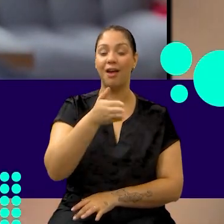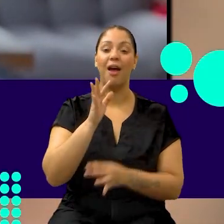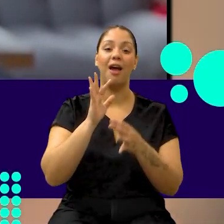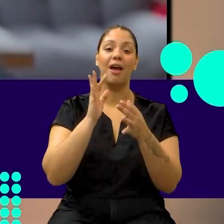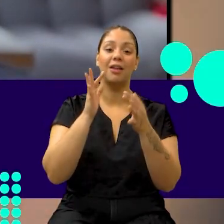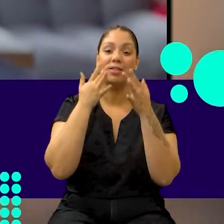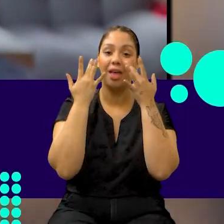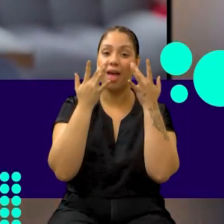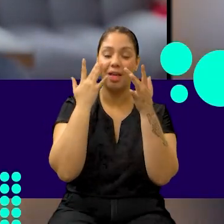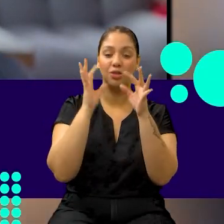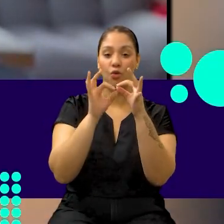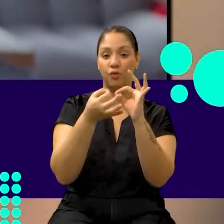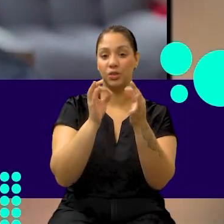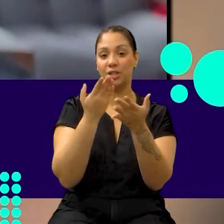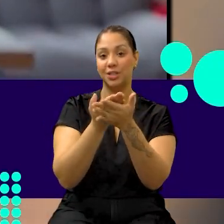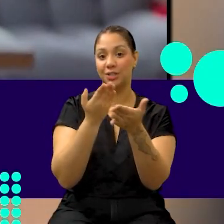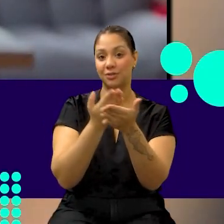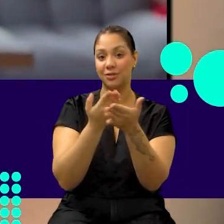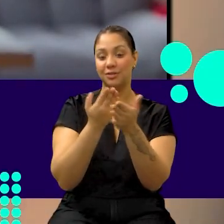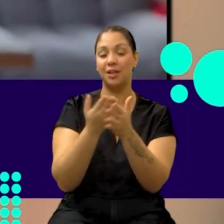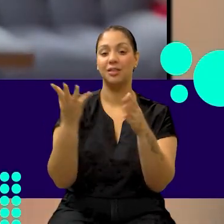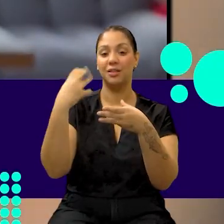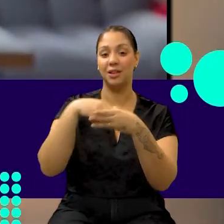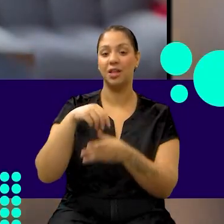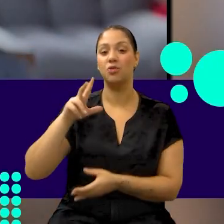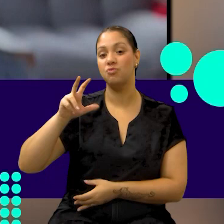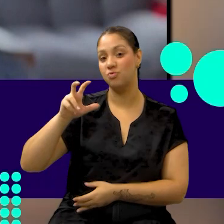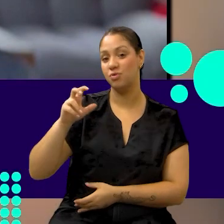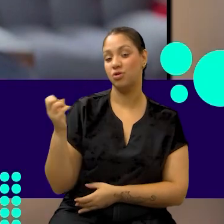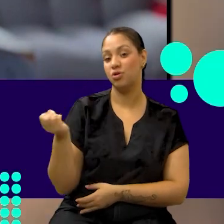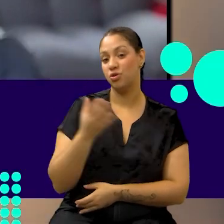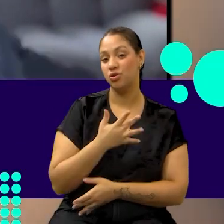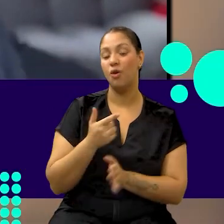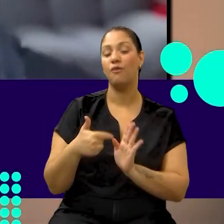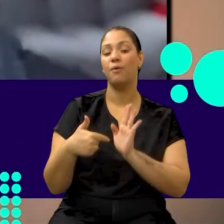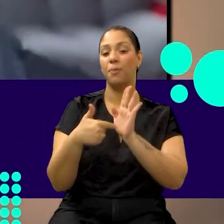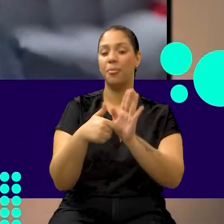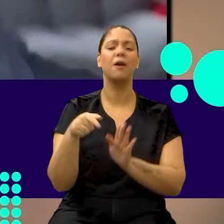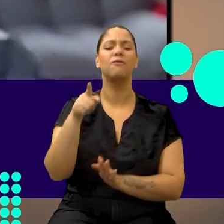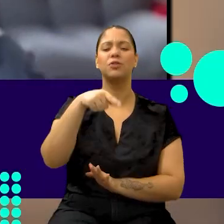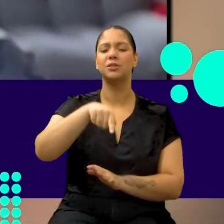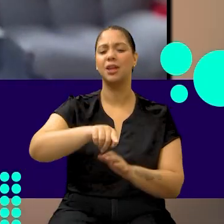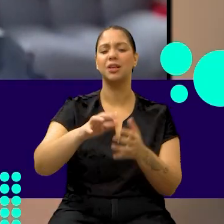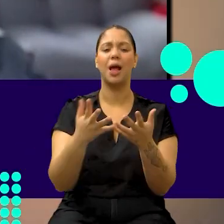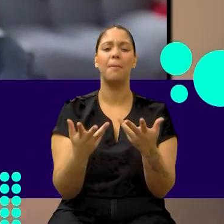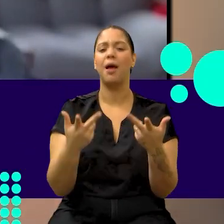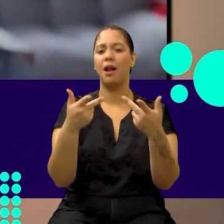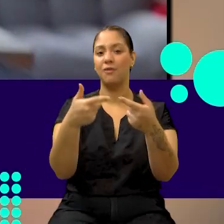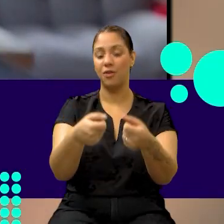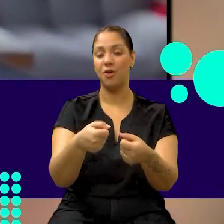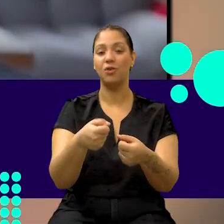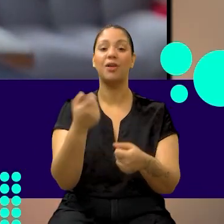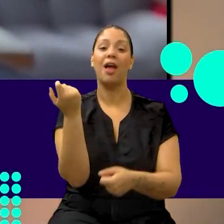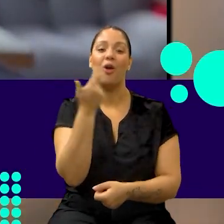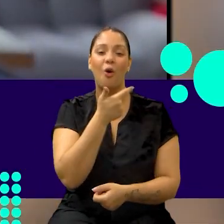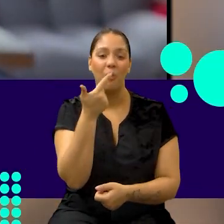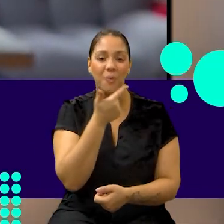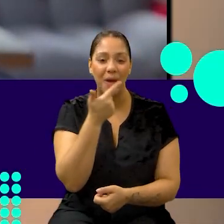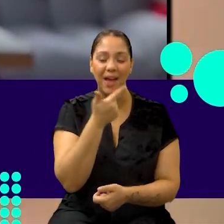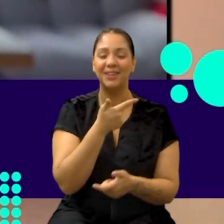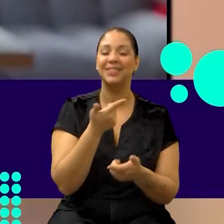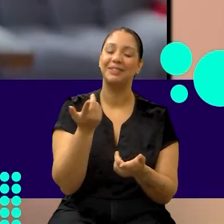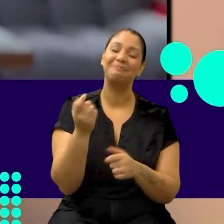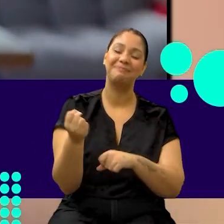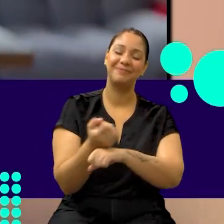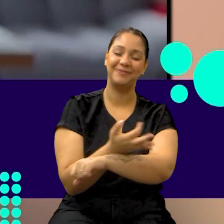Teatro Oficina do Estudante, dentro do Shopping Iguatemi, com o meu novo espetáculo. Vocês foram maravilhosos. Uma comédia muito